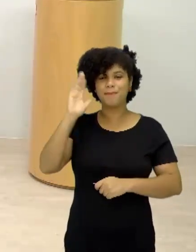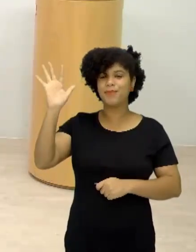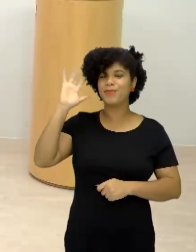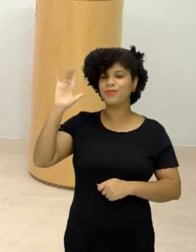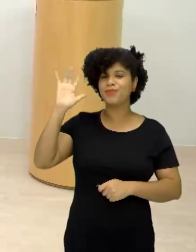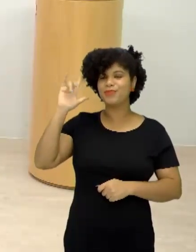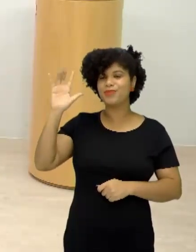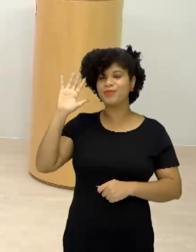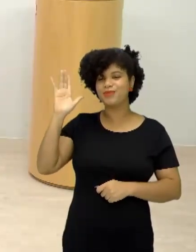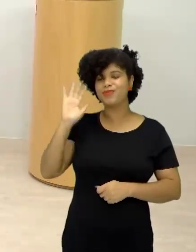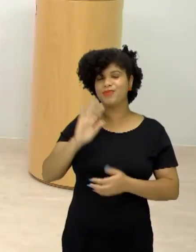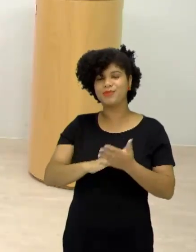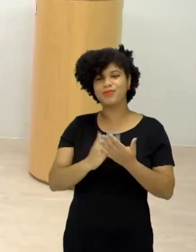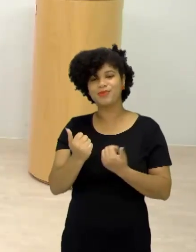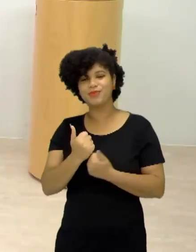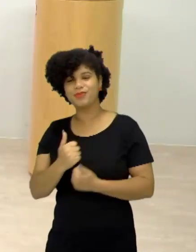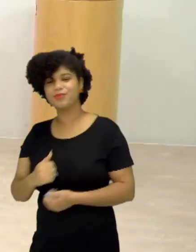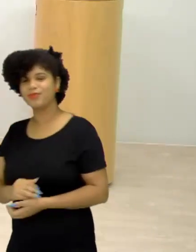cabeção.